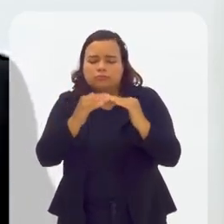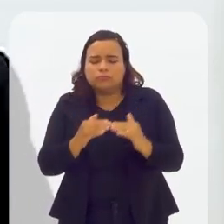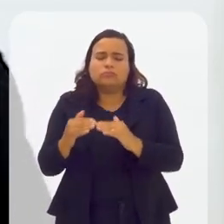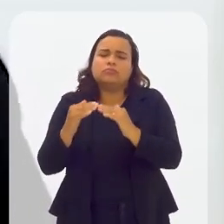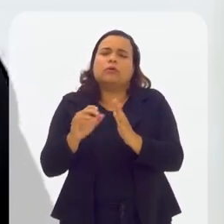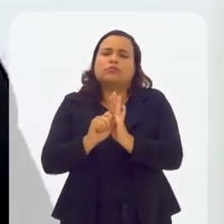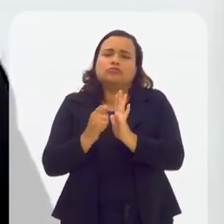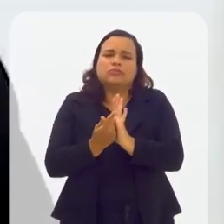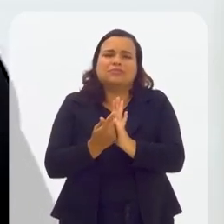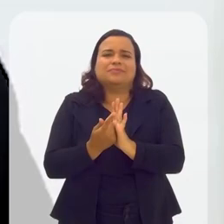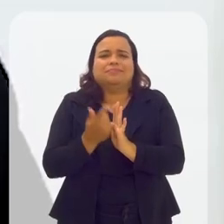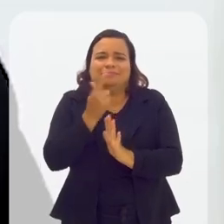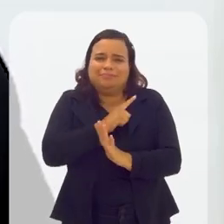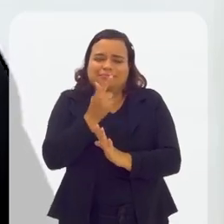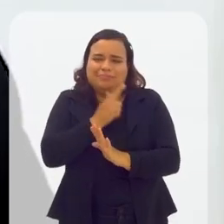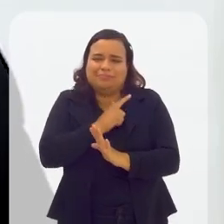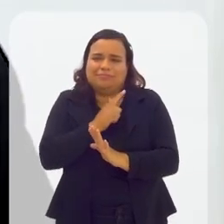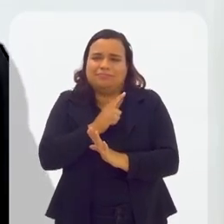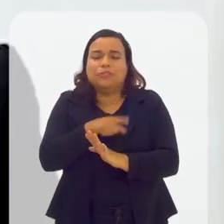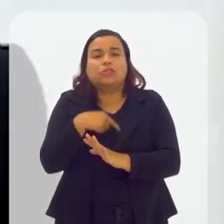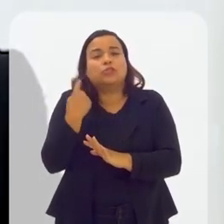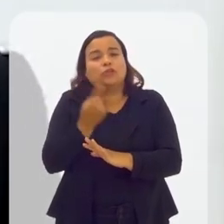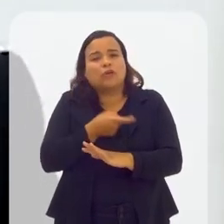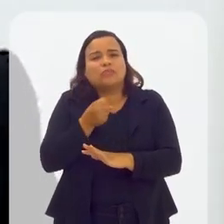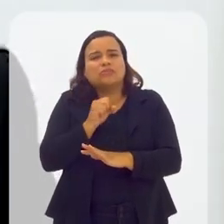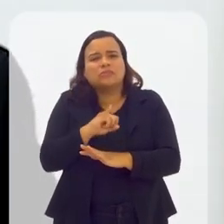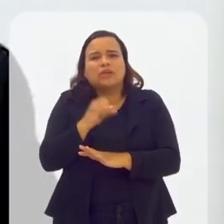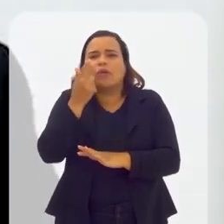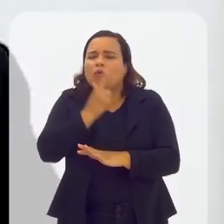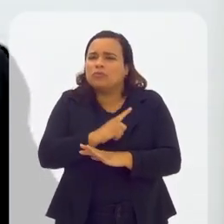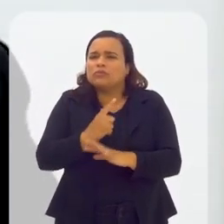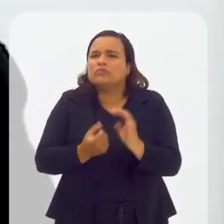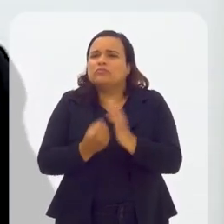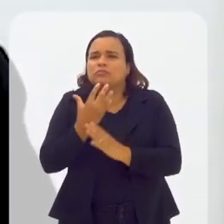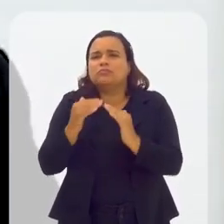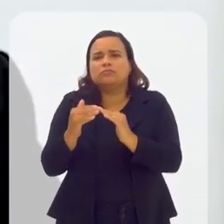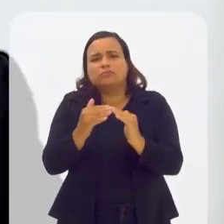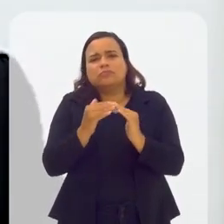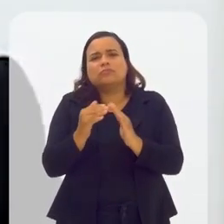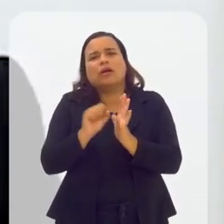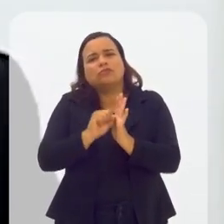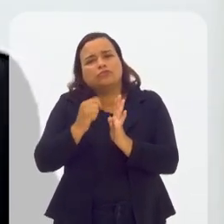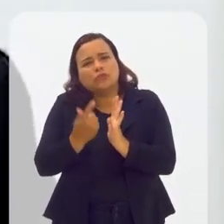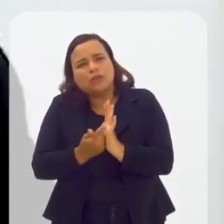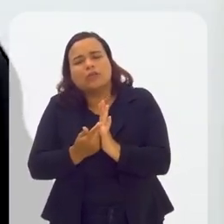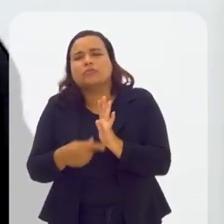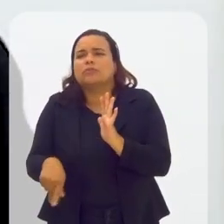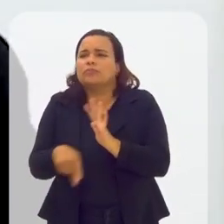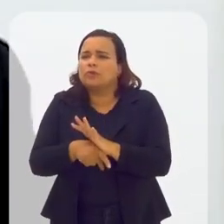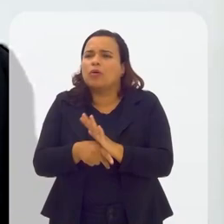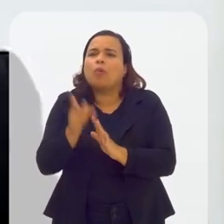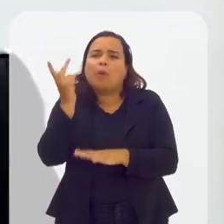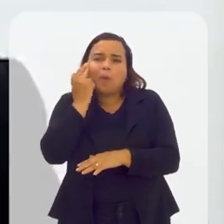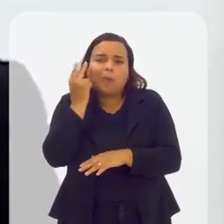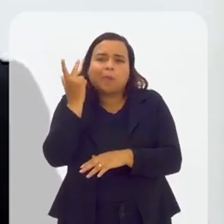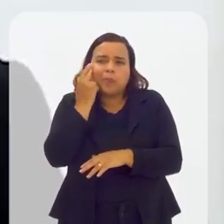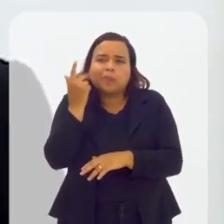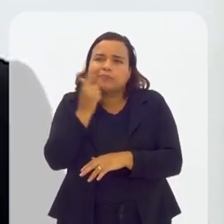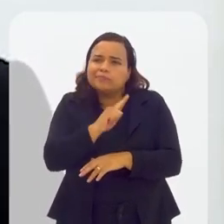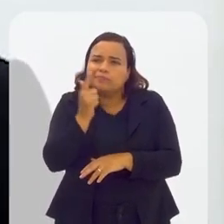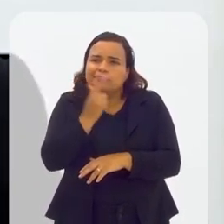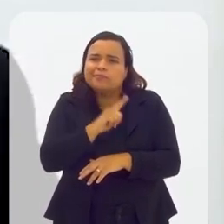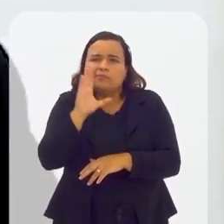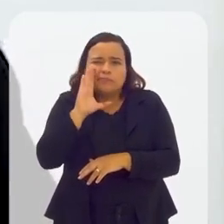ajudar a alinhar a agenda, tá? Então, se a gente conseguir alinhar uma agenda que seja